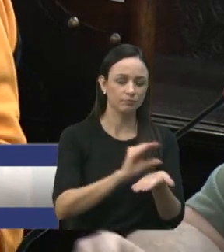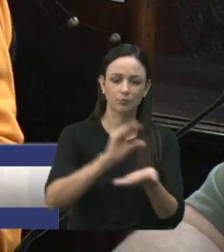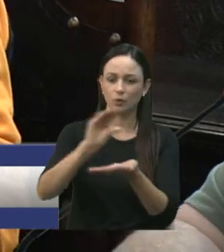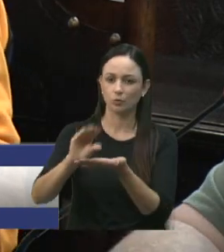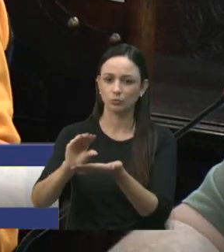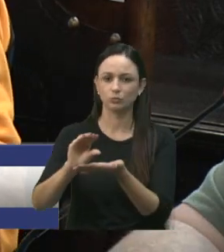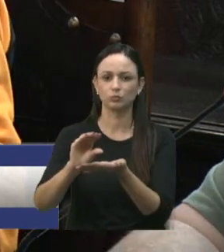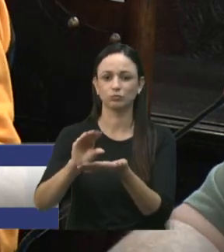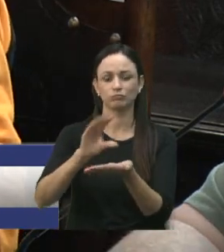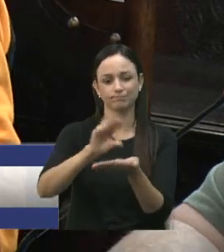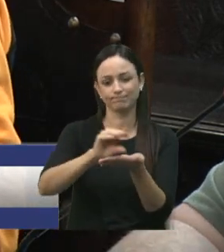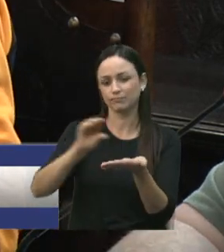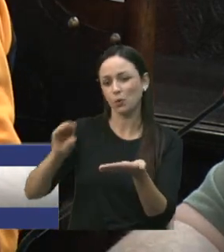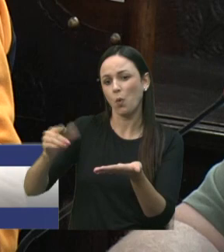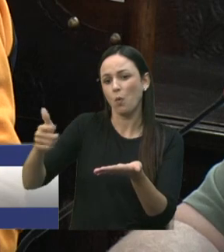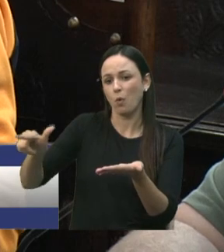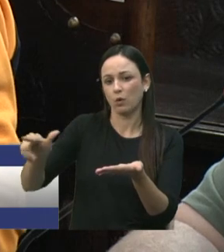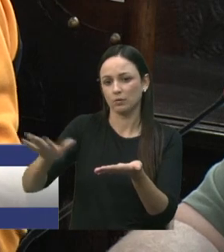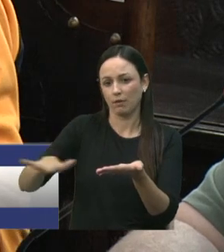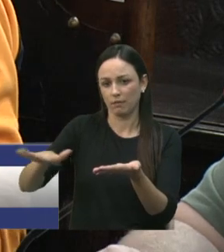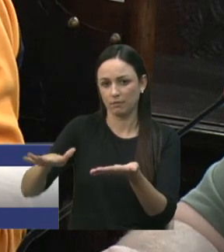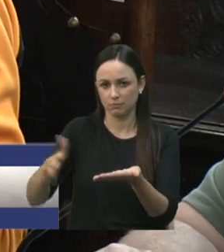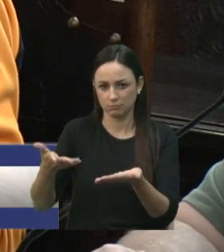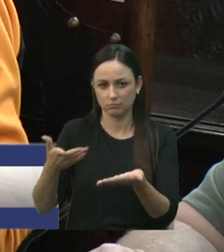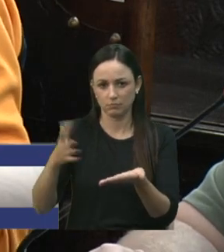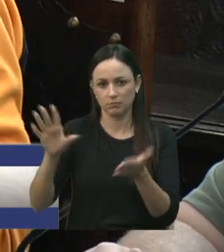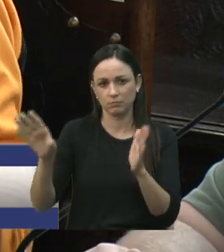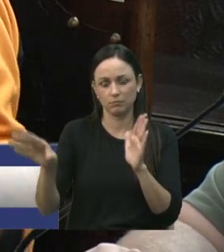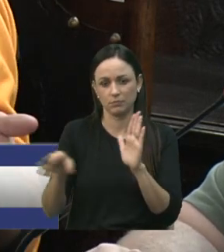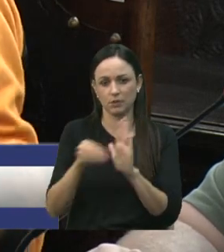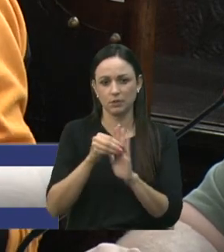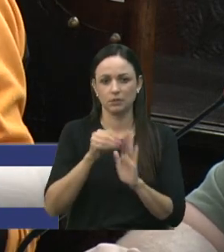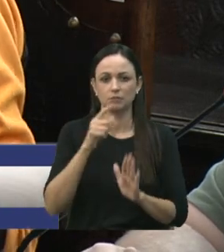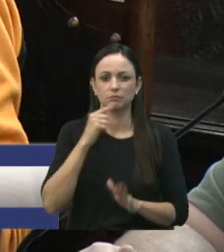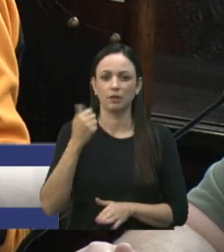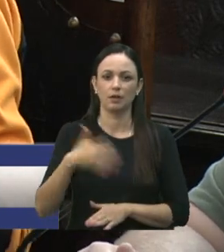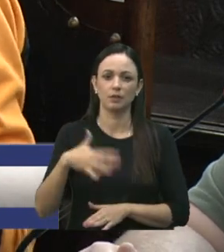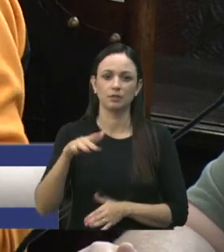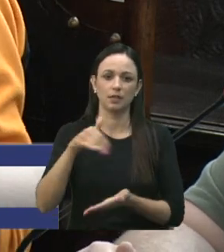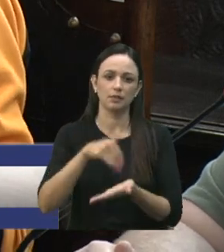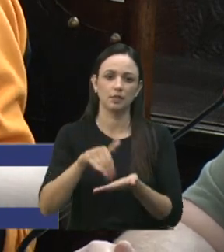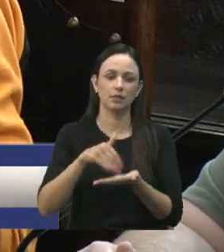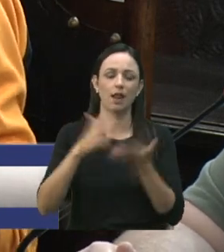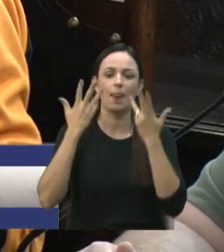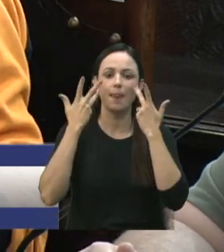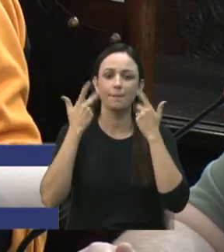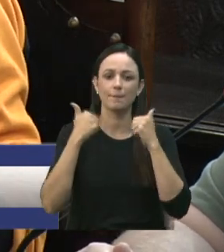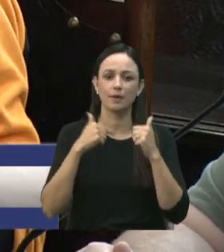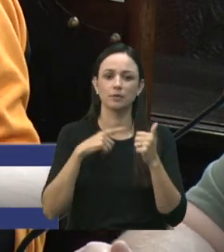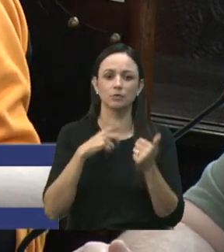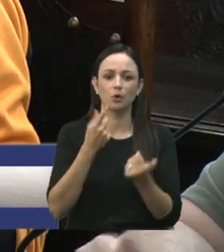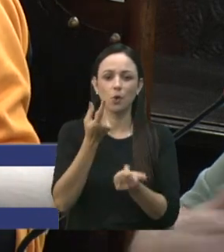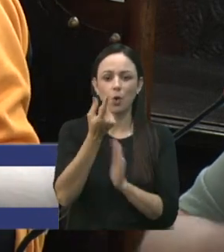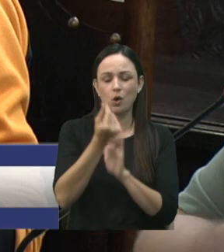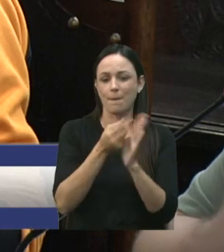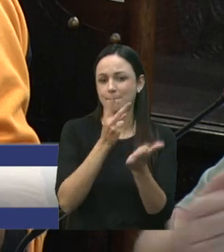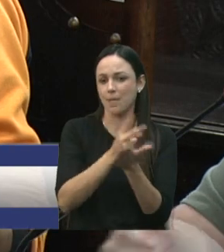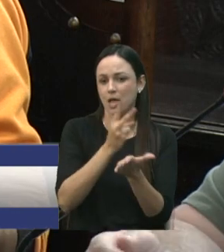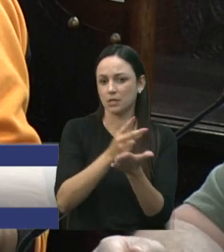em outro lugar a emenda da qual a gente carece. Por exemplo, a Secretaria de Animais, ela está com o mesmo orçamento